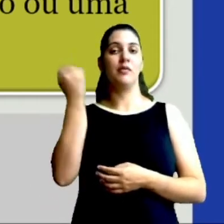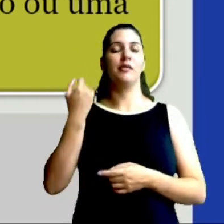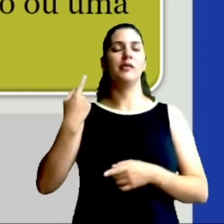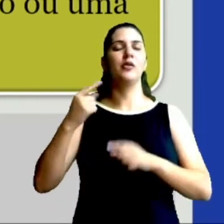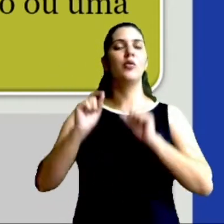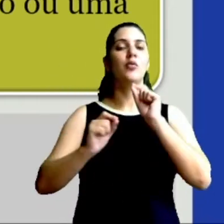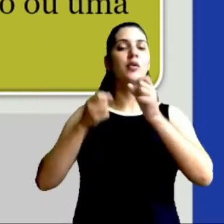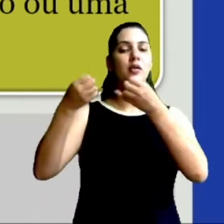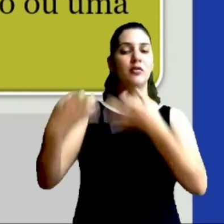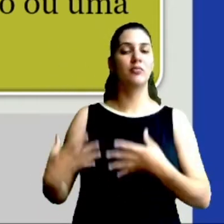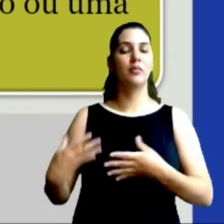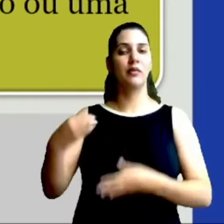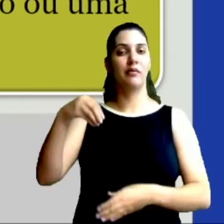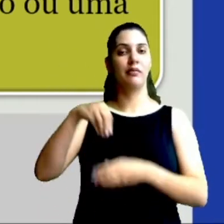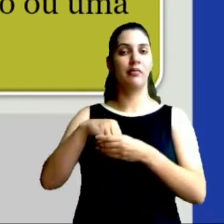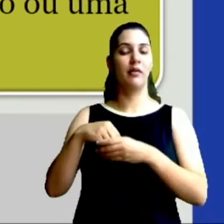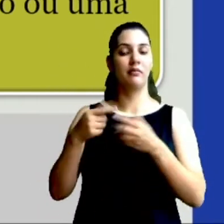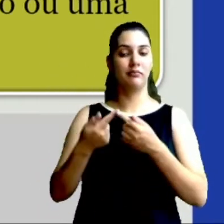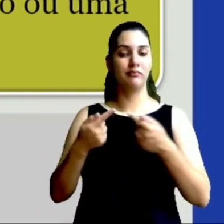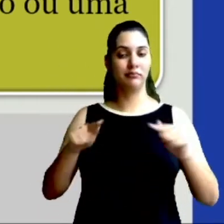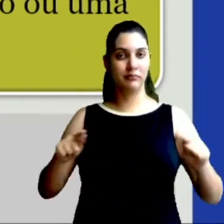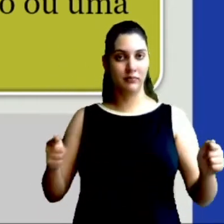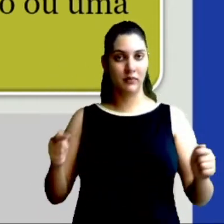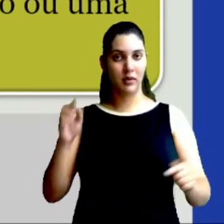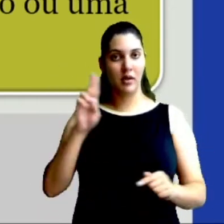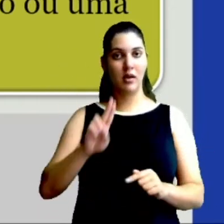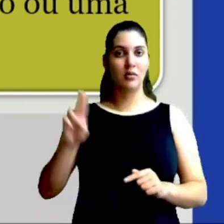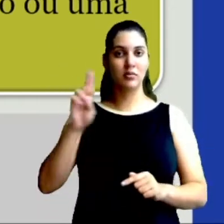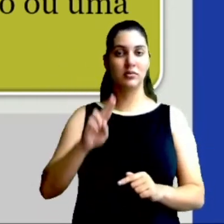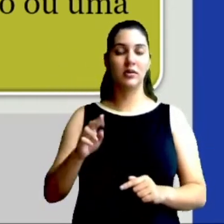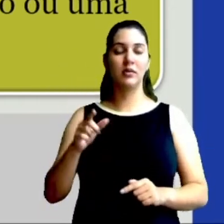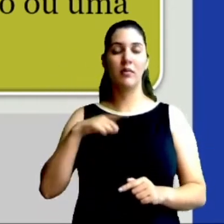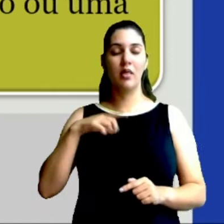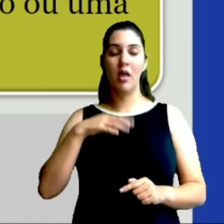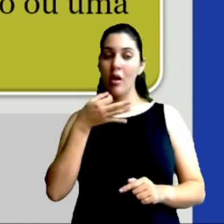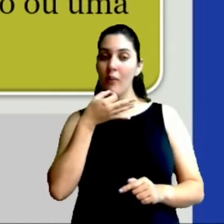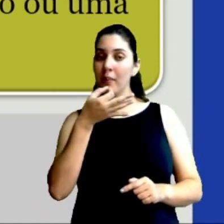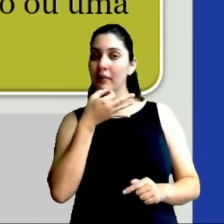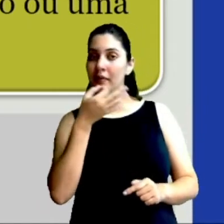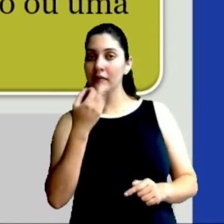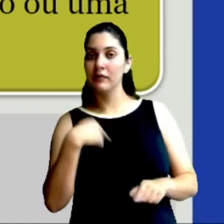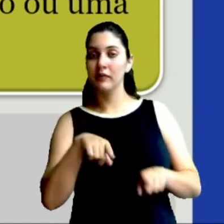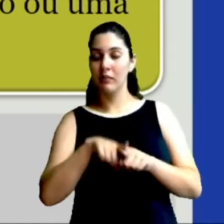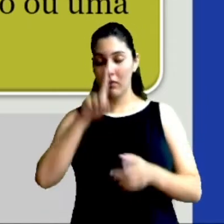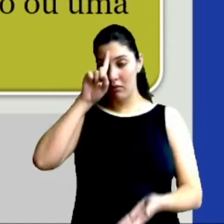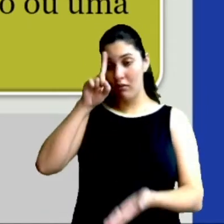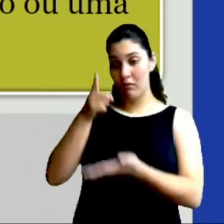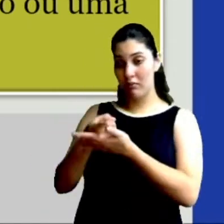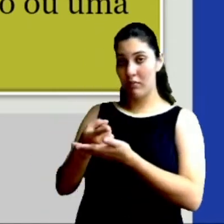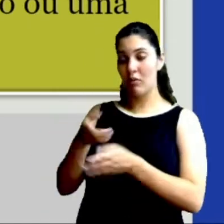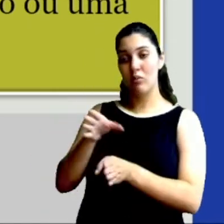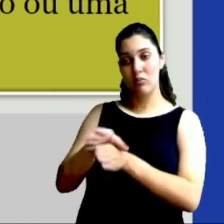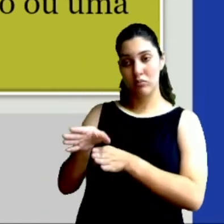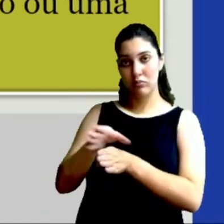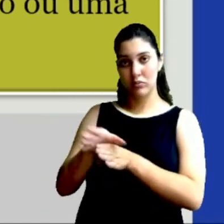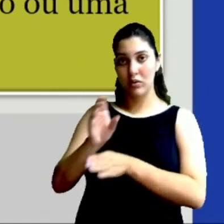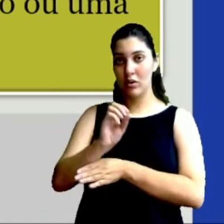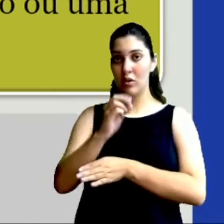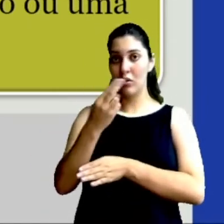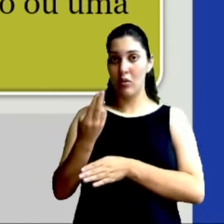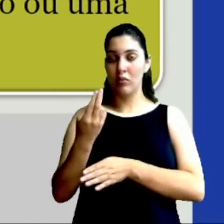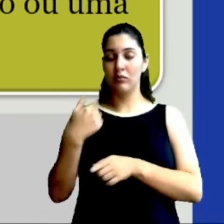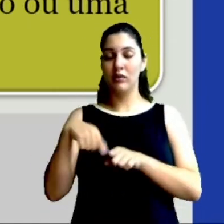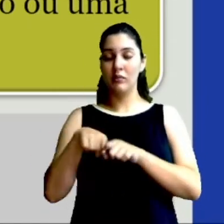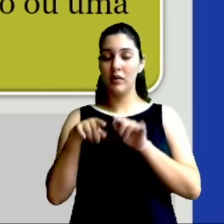imperativo dentro da gramática? Ele é usado para dar sugestão, uma ordem, um conselho ou